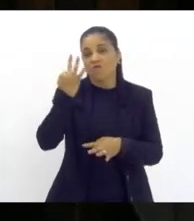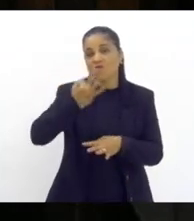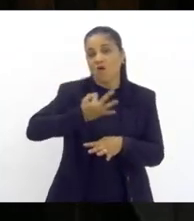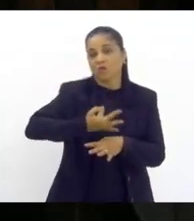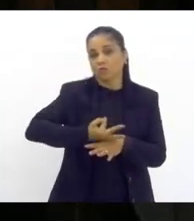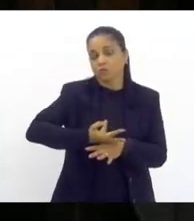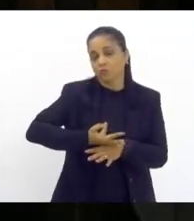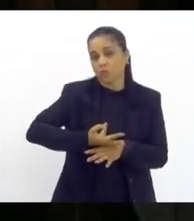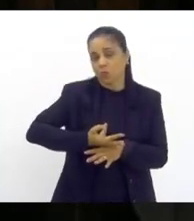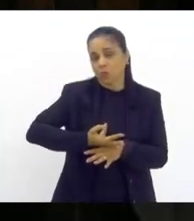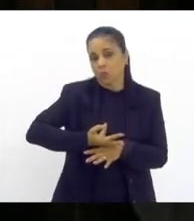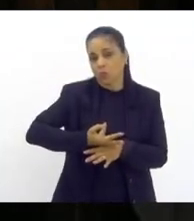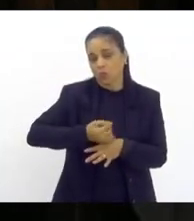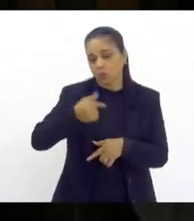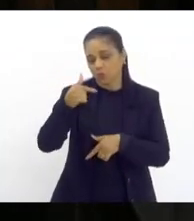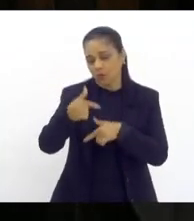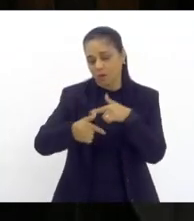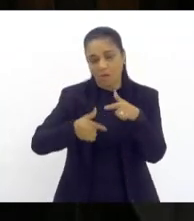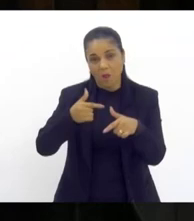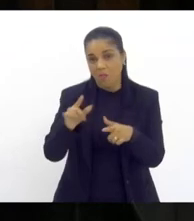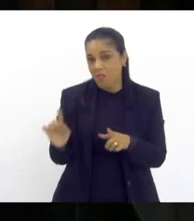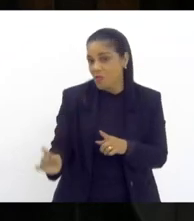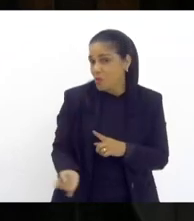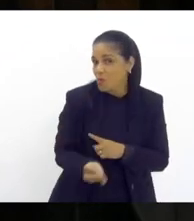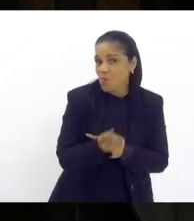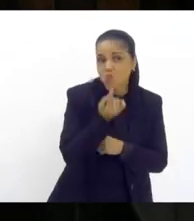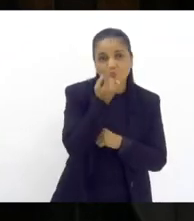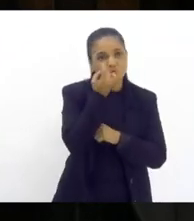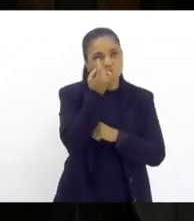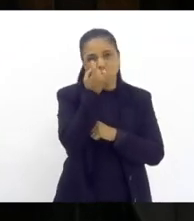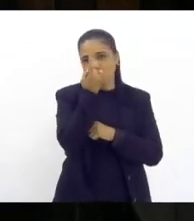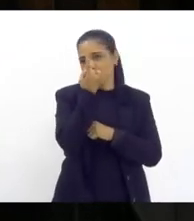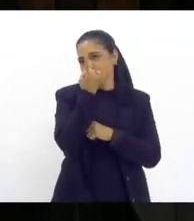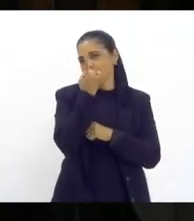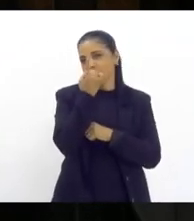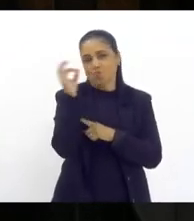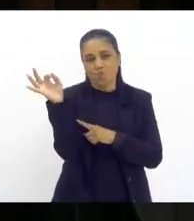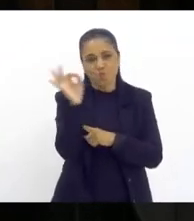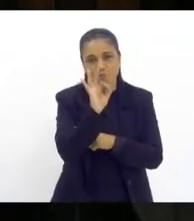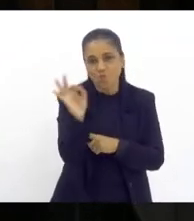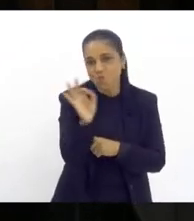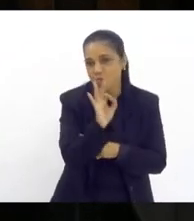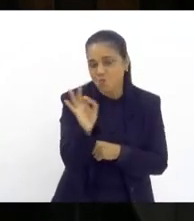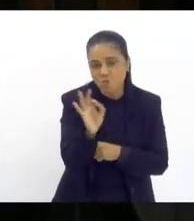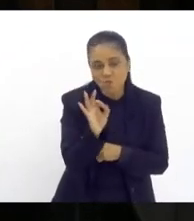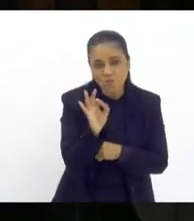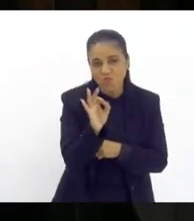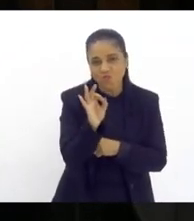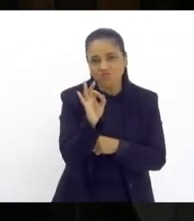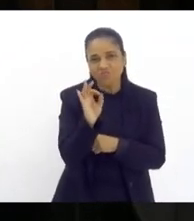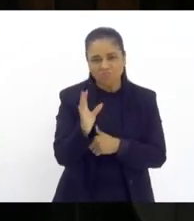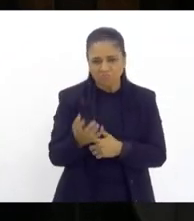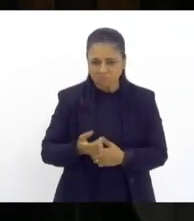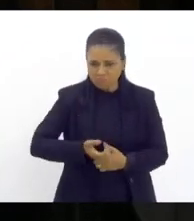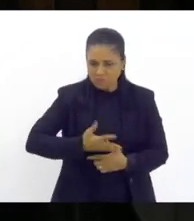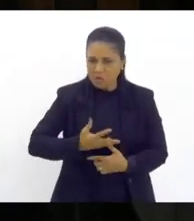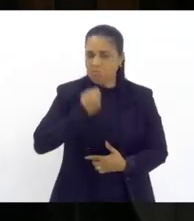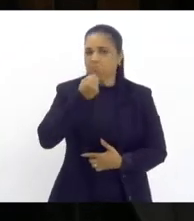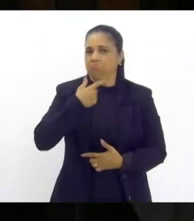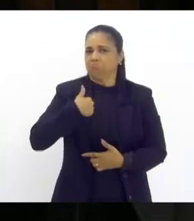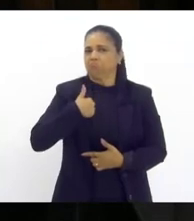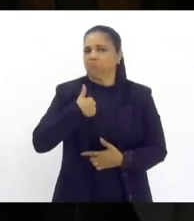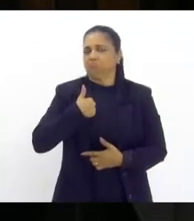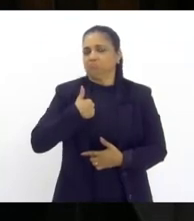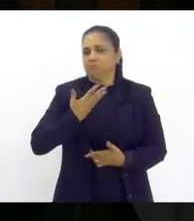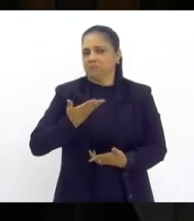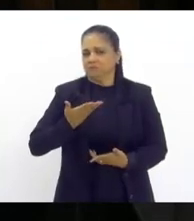Não havia nenhum deputado do PSOL aqui ontem, nenhum. Nenhum para contar a história. E aí causou certa espécie, né, causa surpresa. Ora, logo